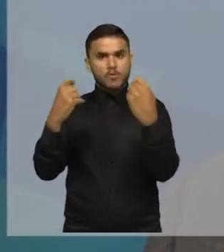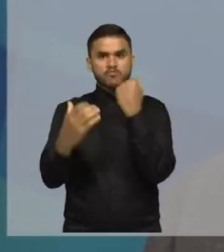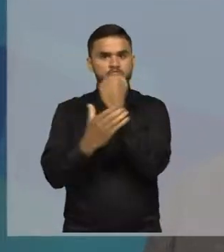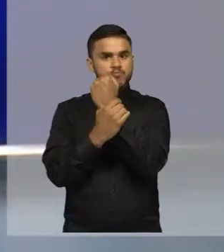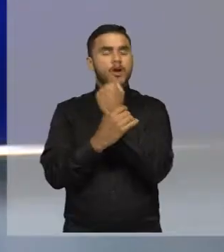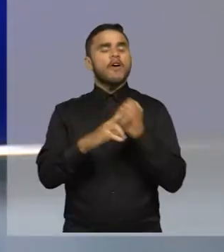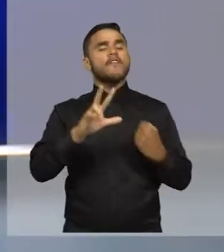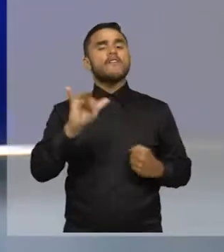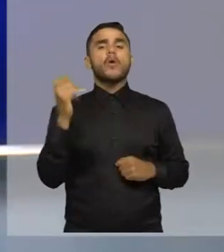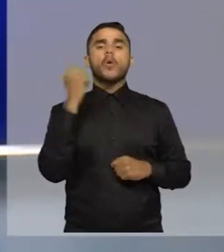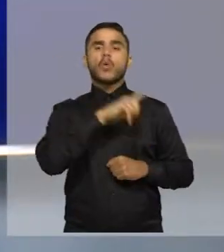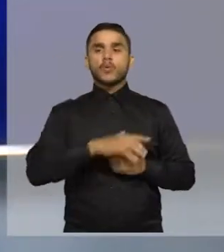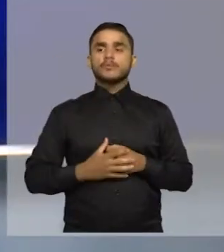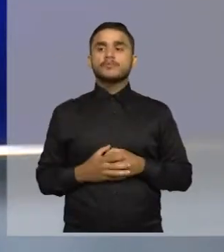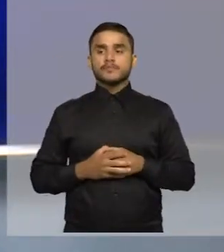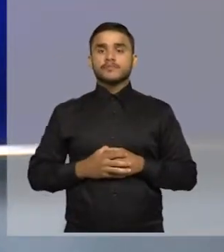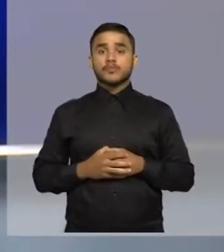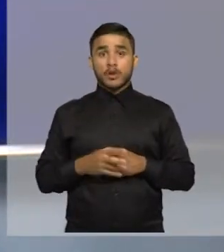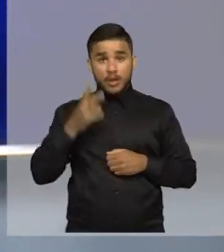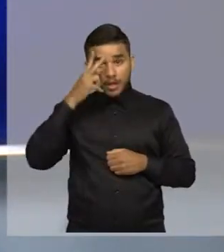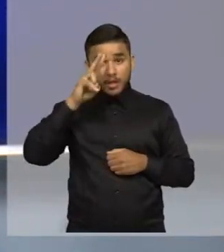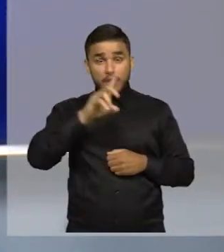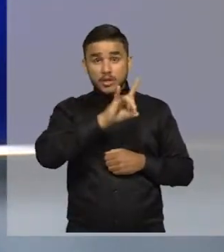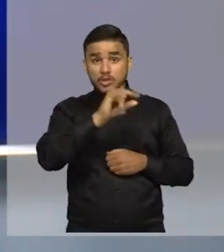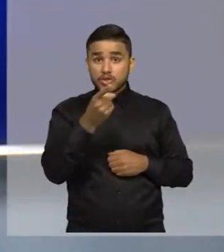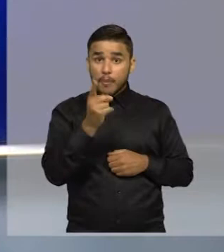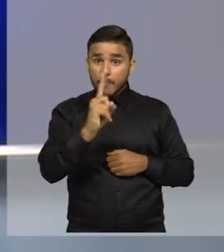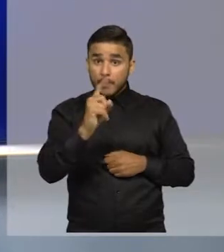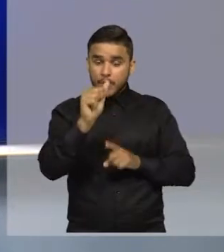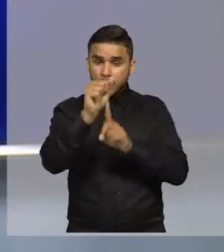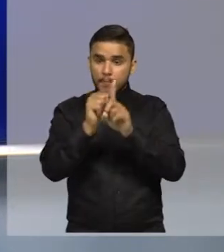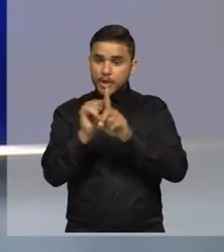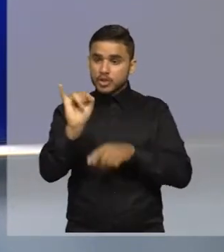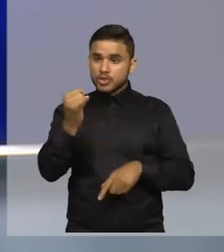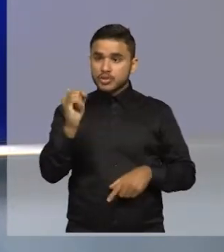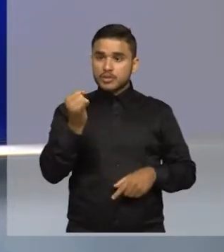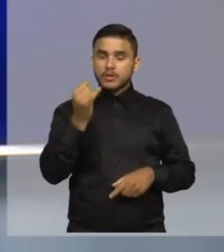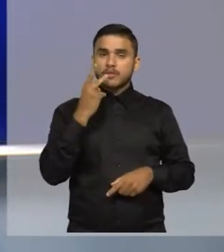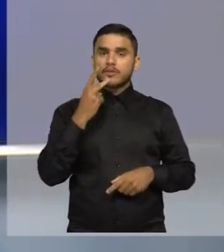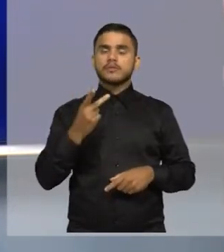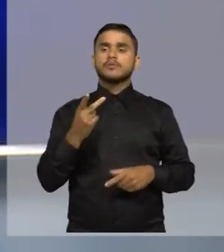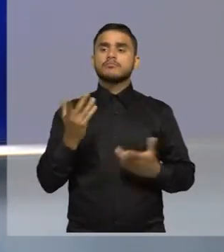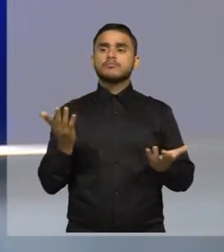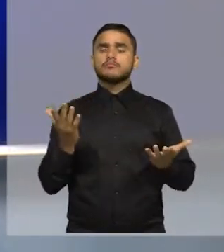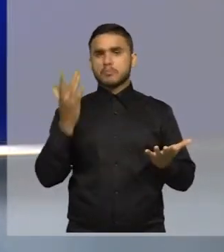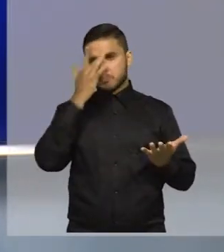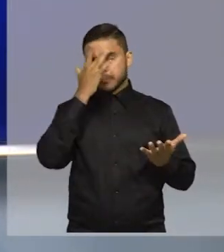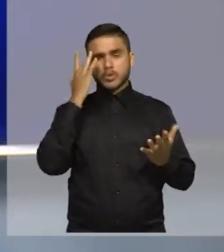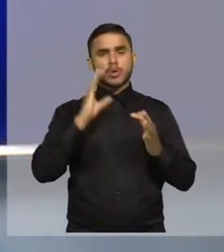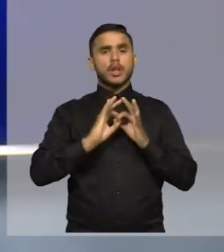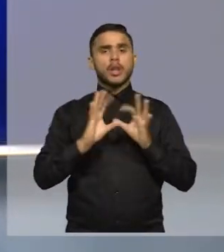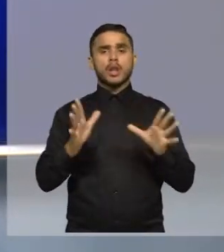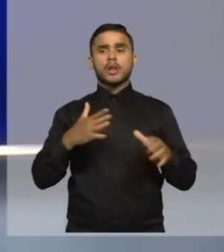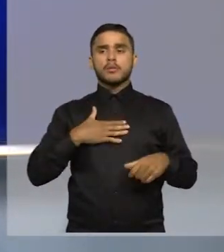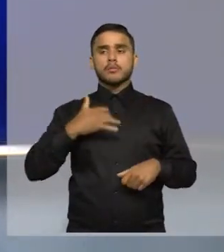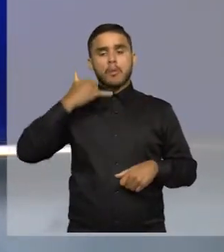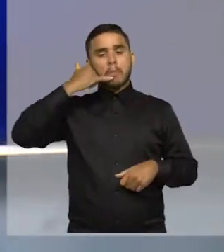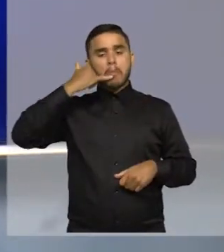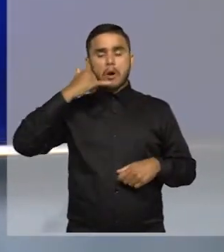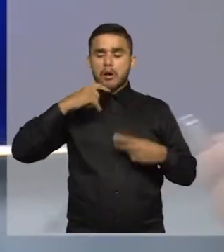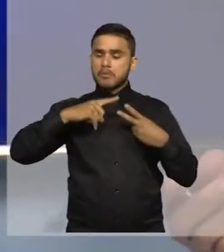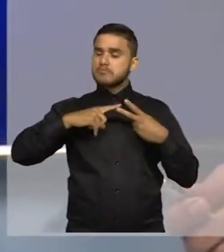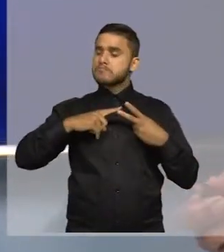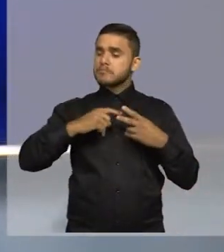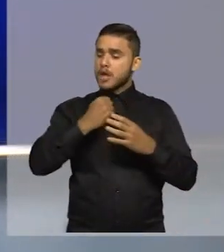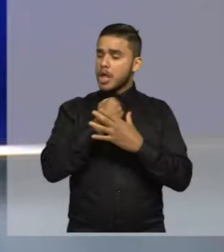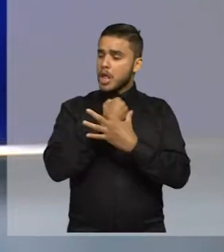foi tão óbvio que é como se no dia primeiro, quando ele tomar posse, não haverá, o cidadão poderá sair na rua portando o seu celular e seu relógio que não